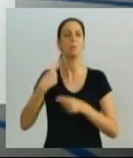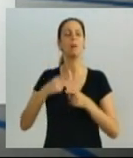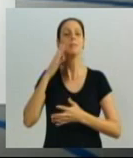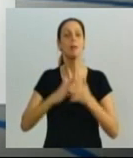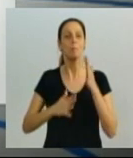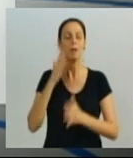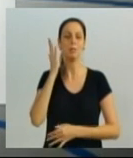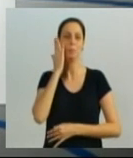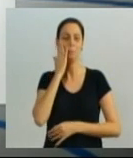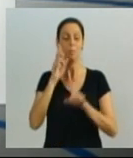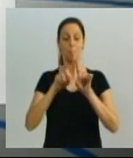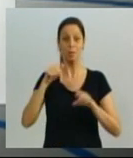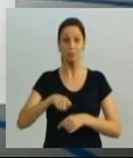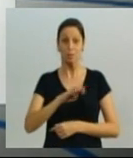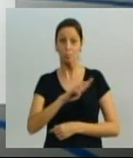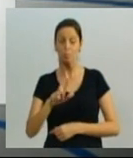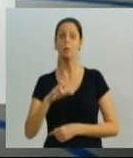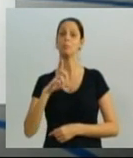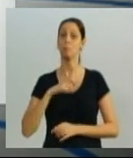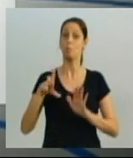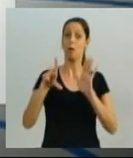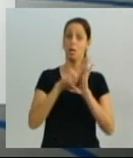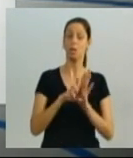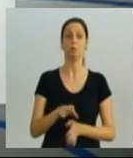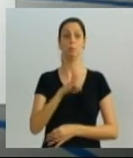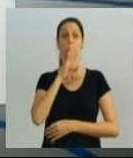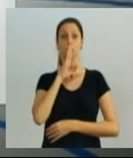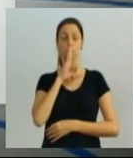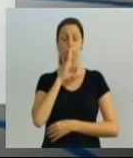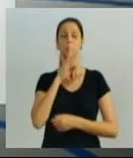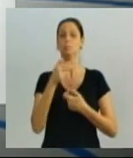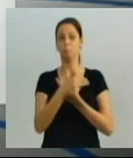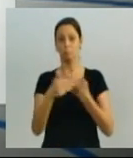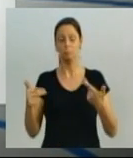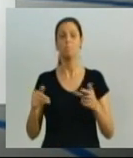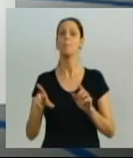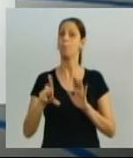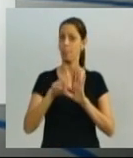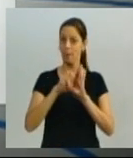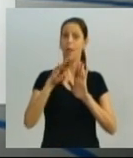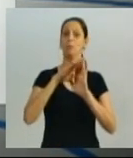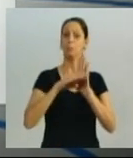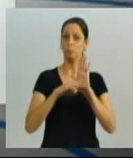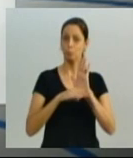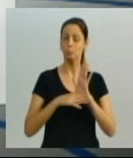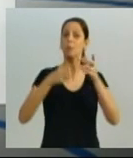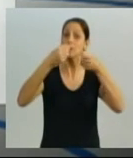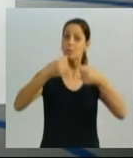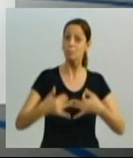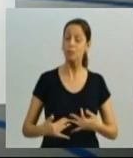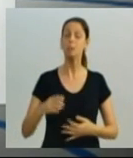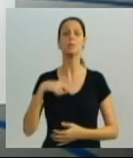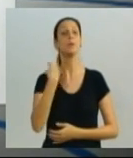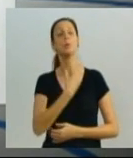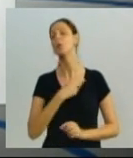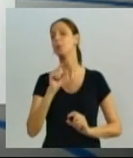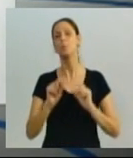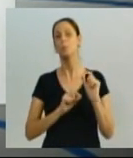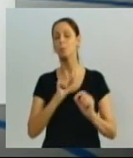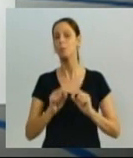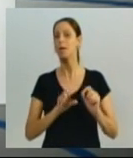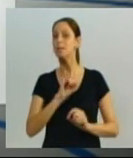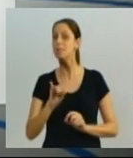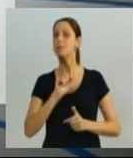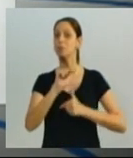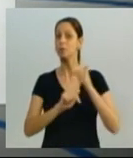nós em Blumenau trabalhamos na lei do silêncio, no PSIL aqui, coisa mais, né, na própria legislação aqui, nós, se trabalhamos na